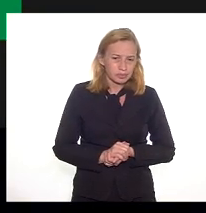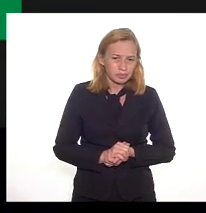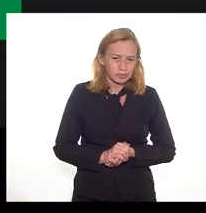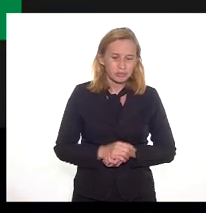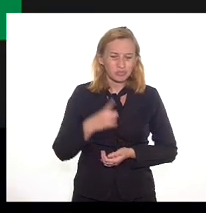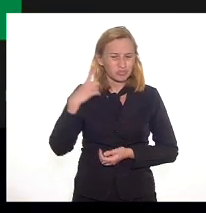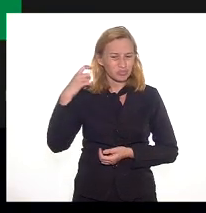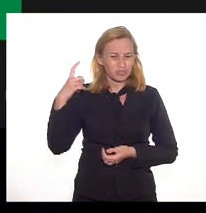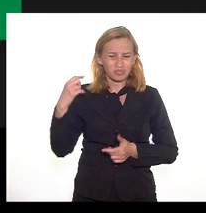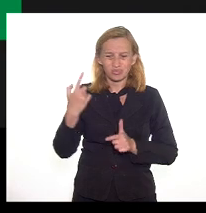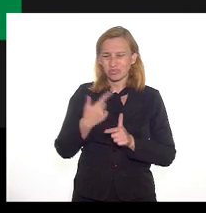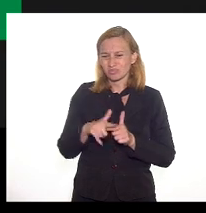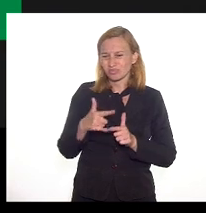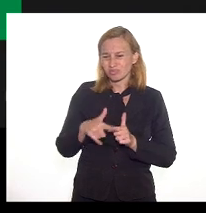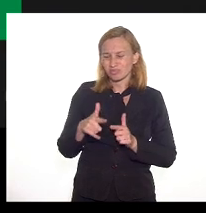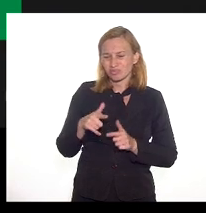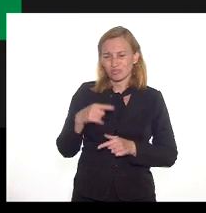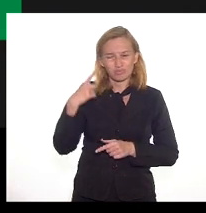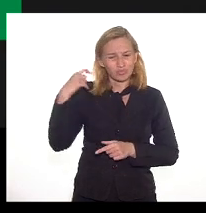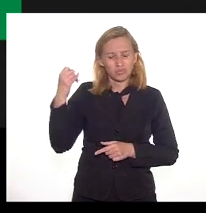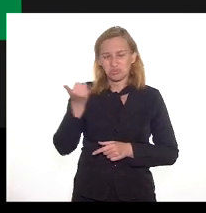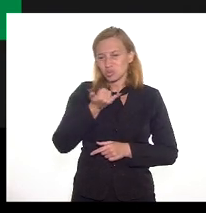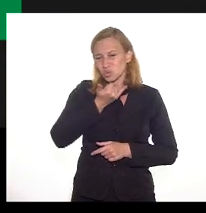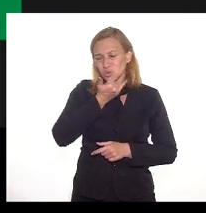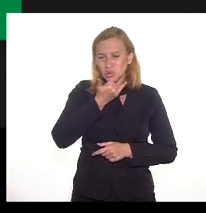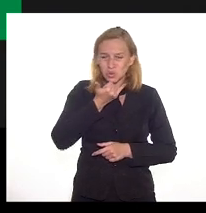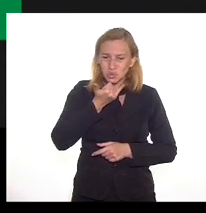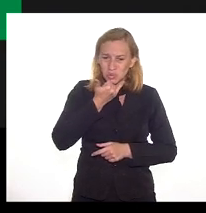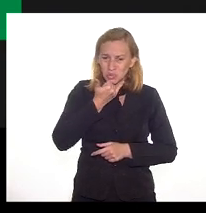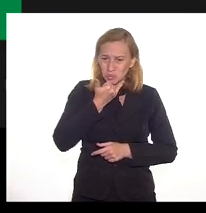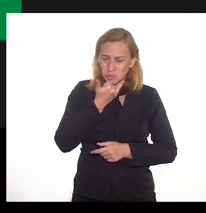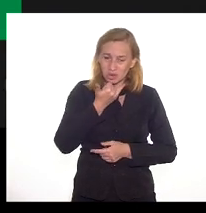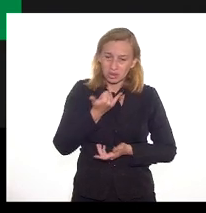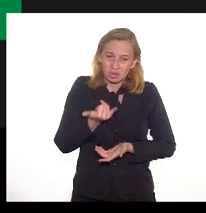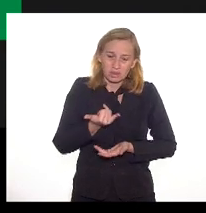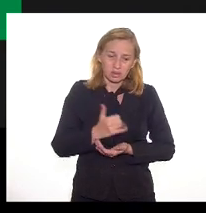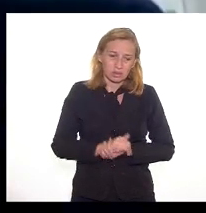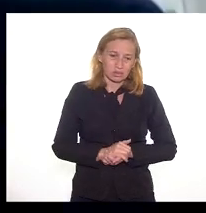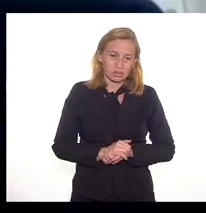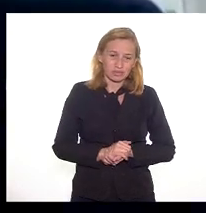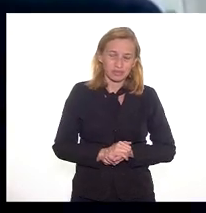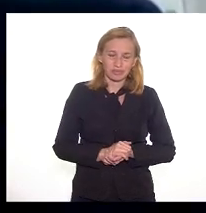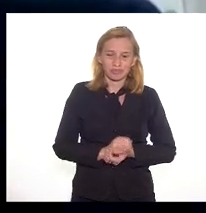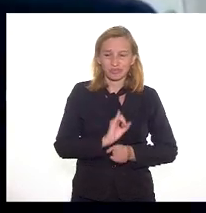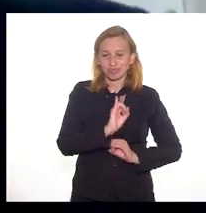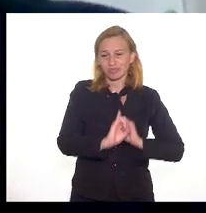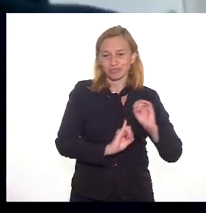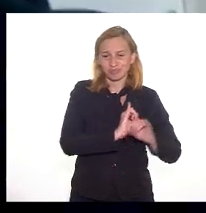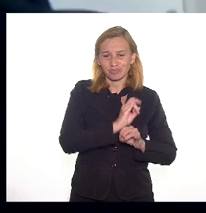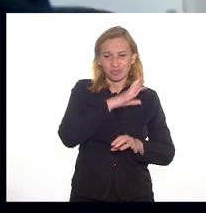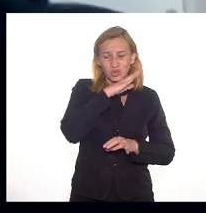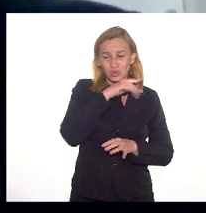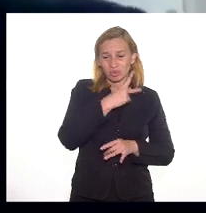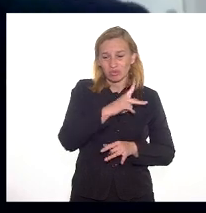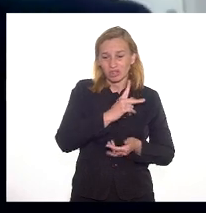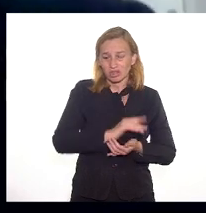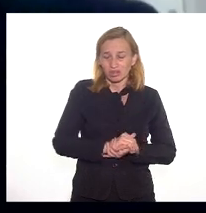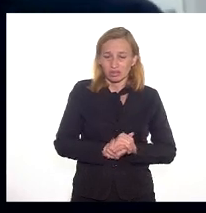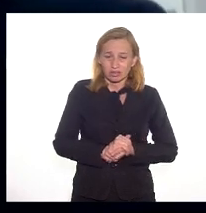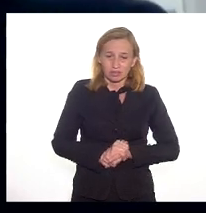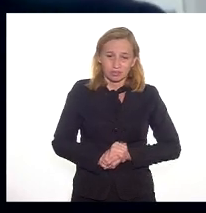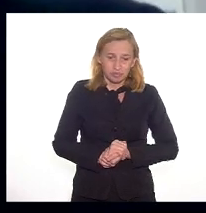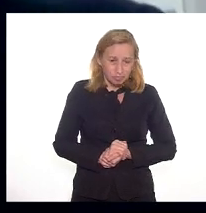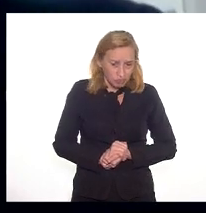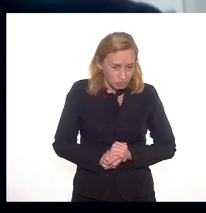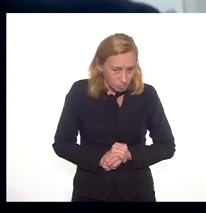Mas novamente, deputada, os waiver hoje eles são uma prática não mais recorrente. A